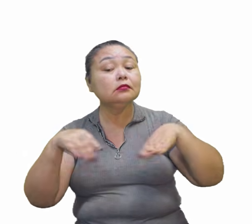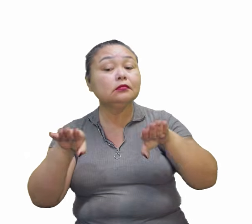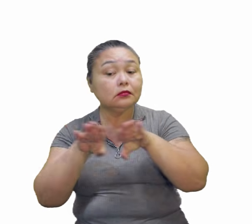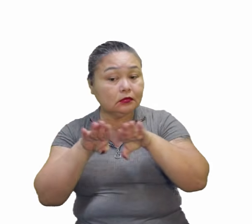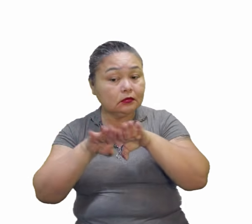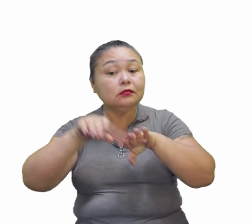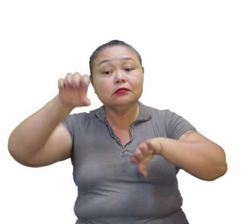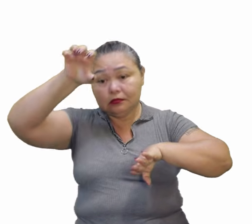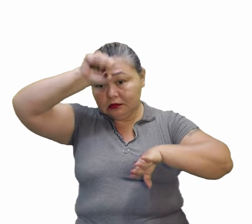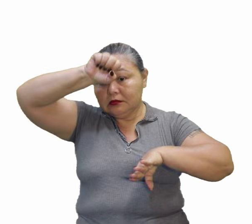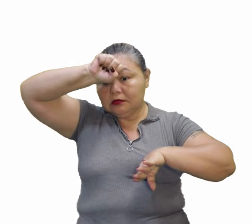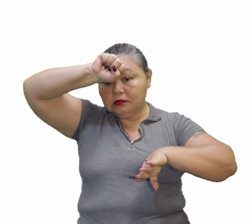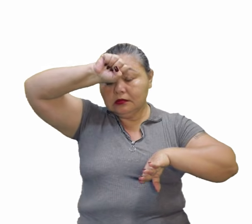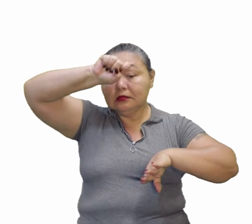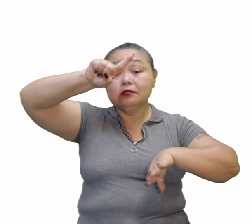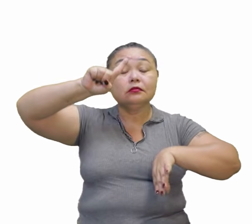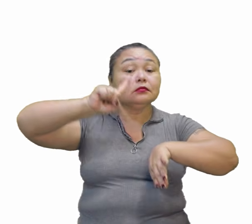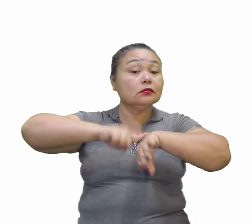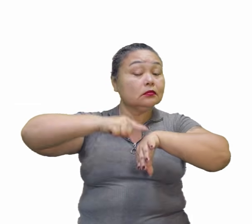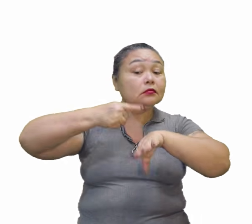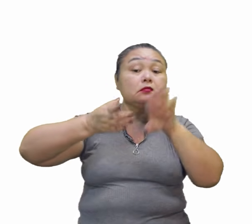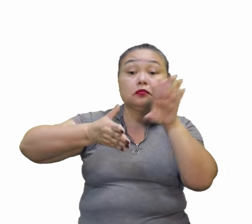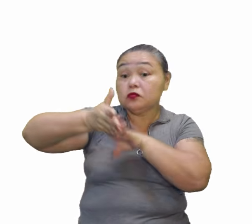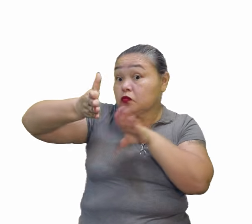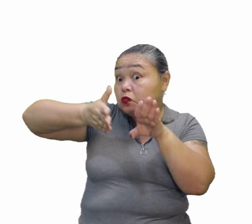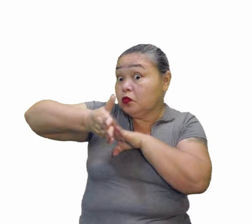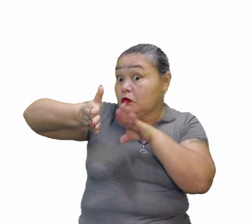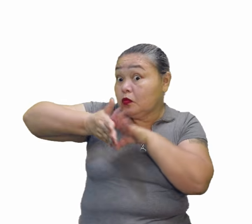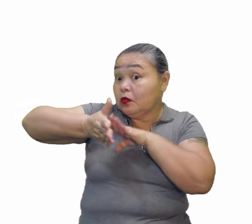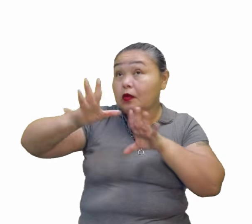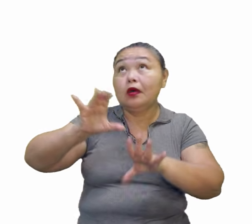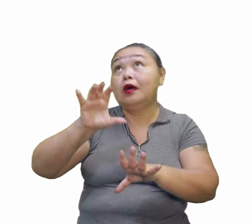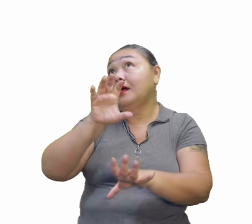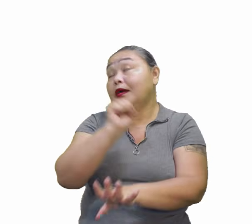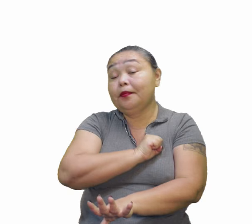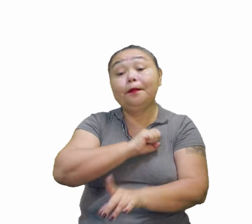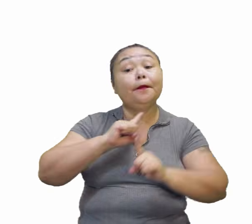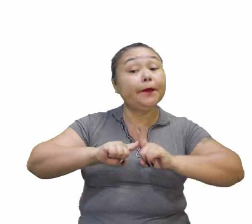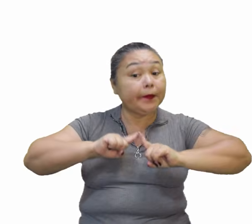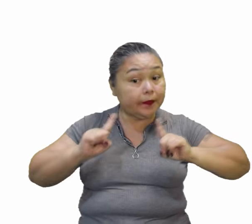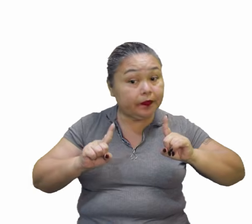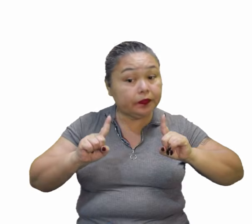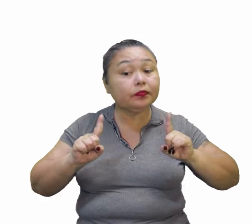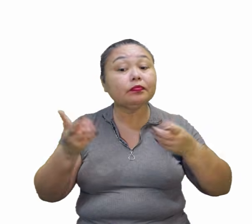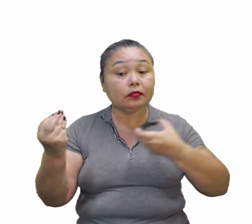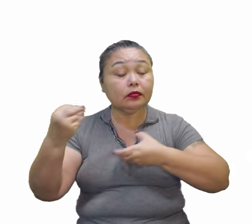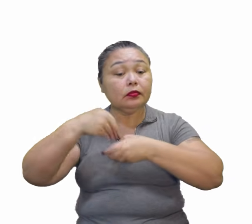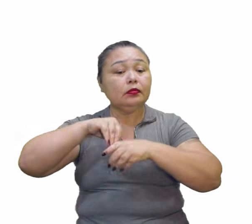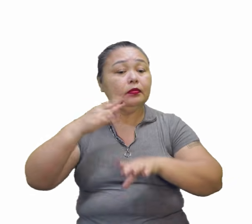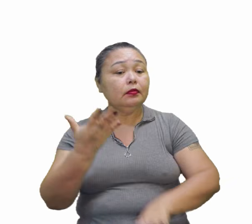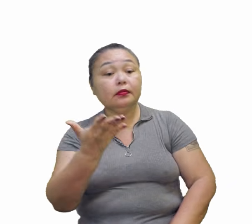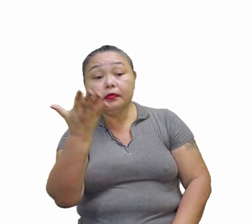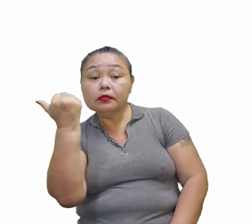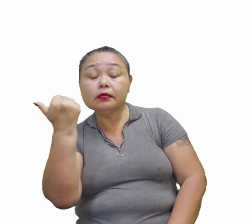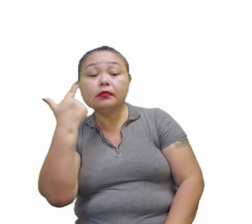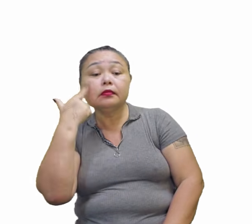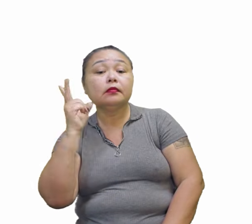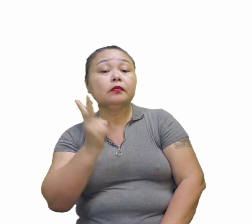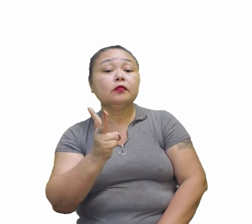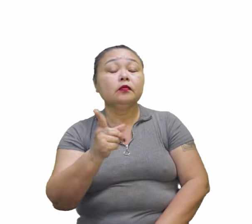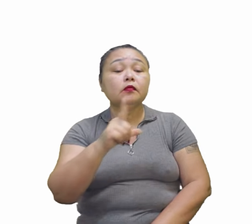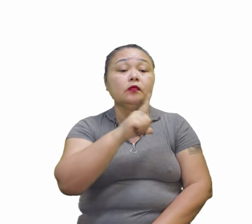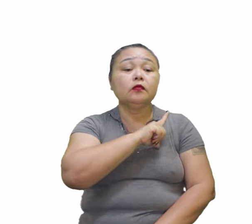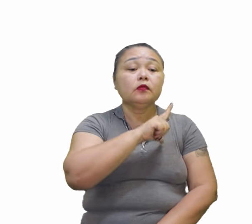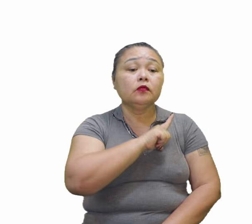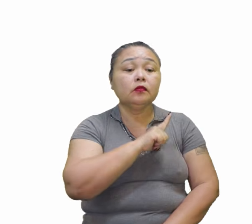vai aprendendo. Então, não é o conselho mais adorável de se dar, mas faz parte. Então, vamos lá. Eu sempre